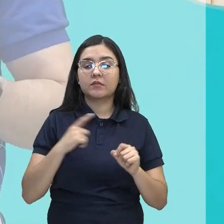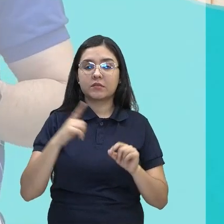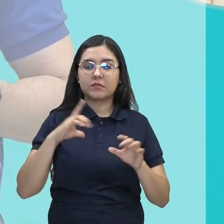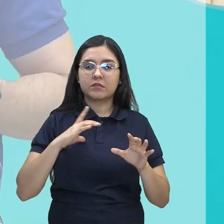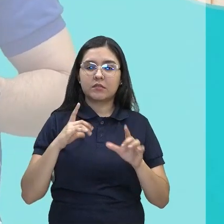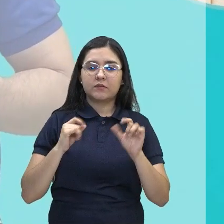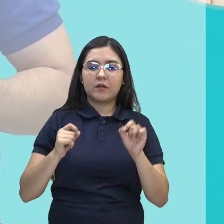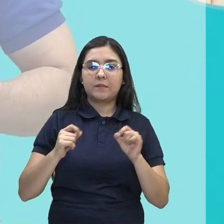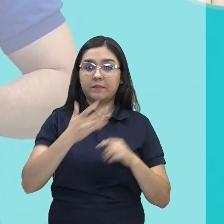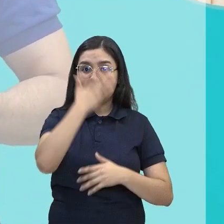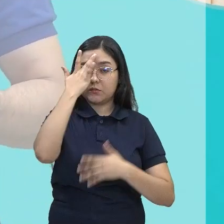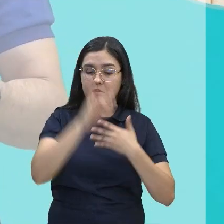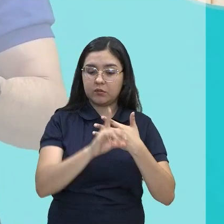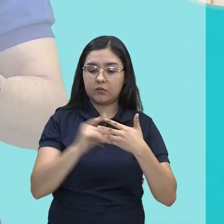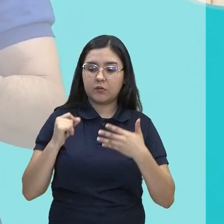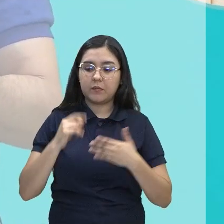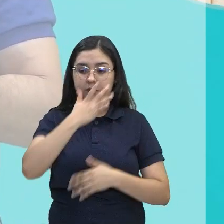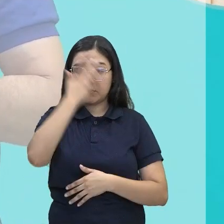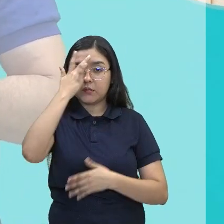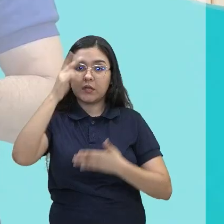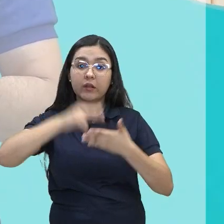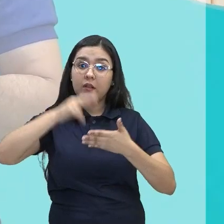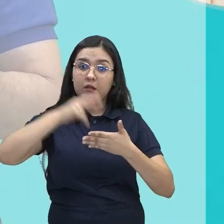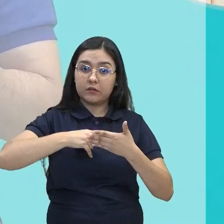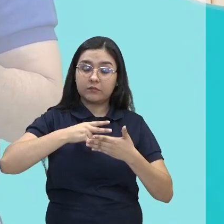de quem escreve com o leitor, né? E